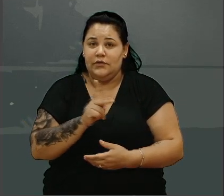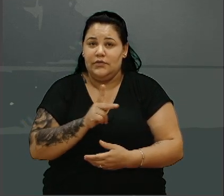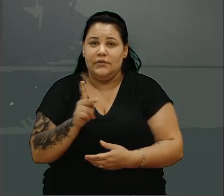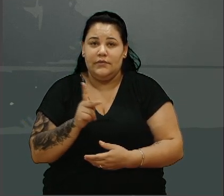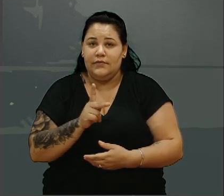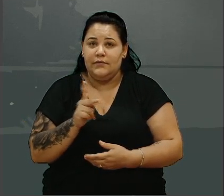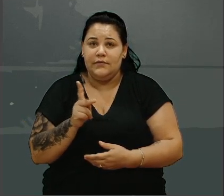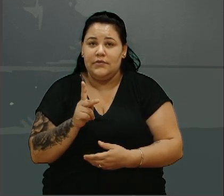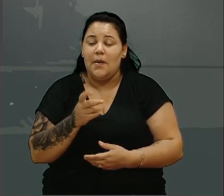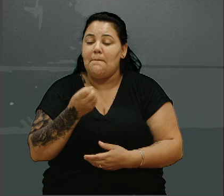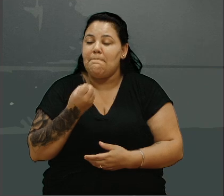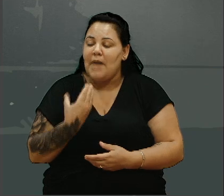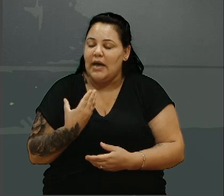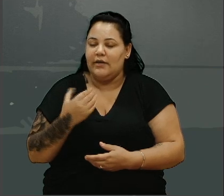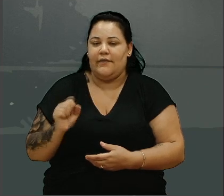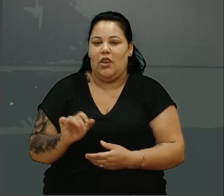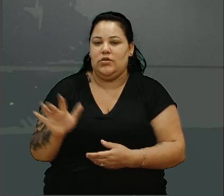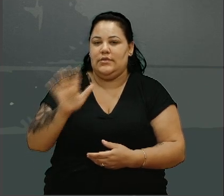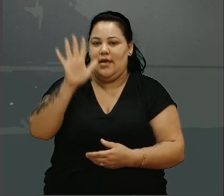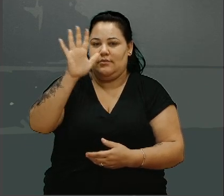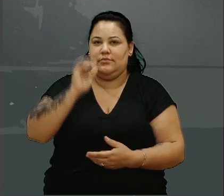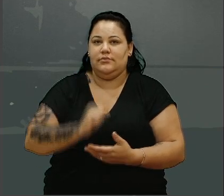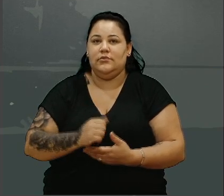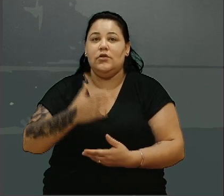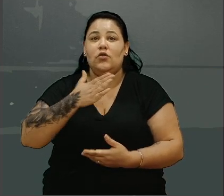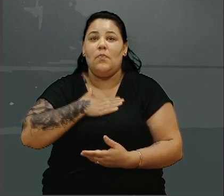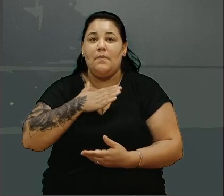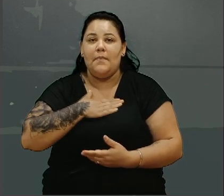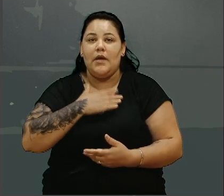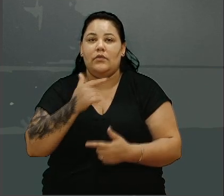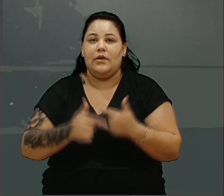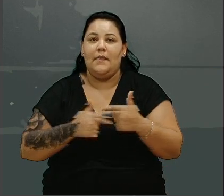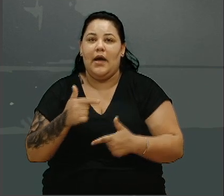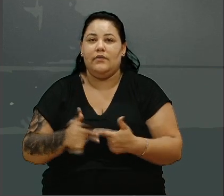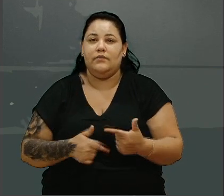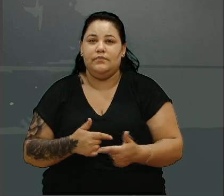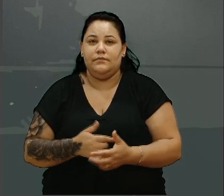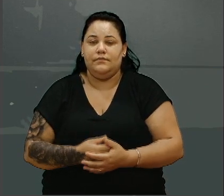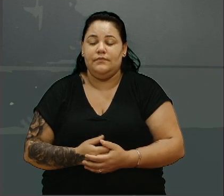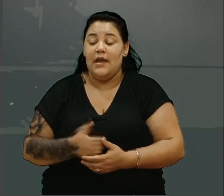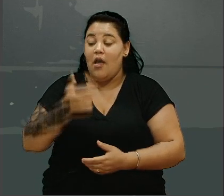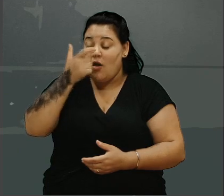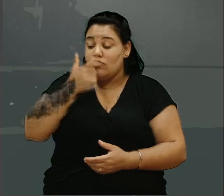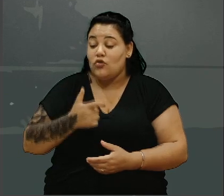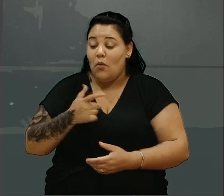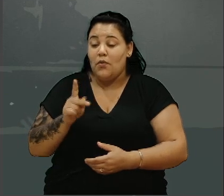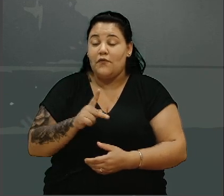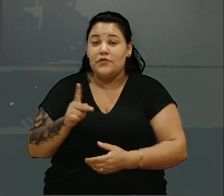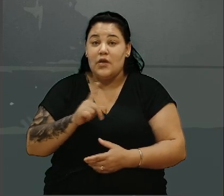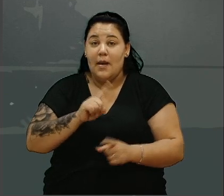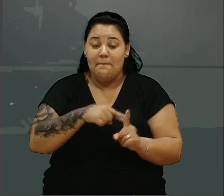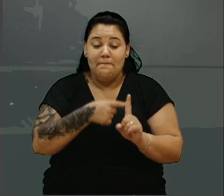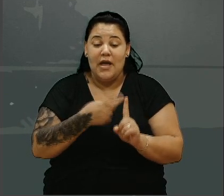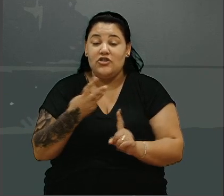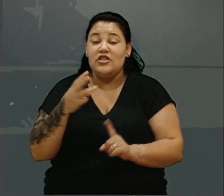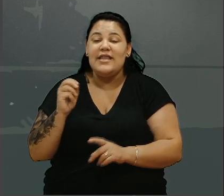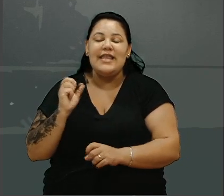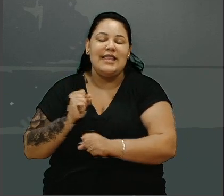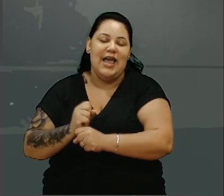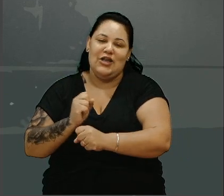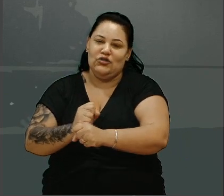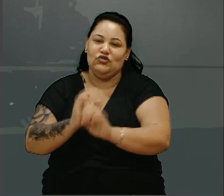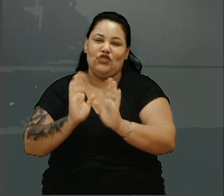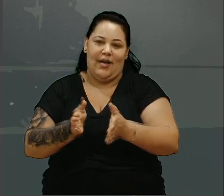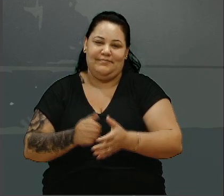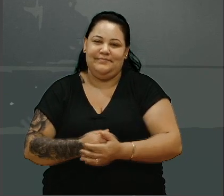bem valorizados na minha gestão. Eu sou professora há mais de 30 anos.